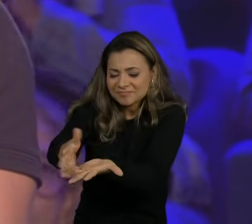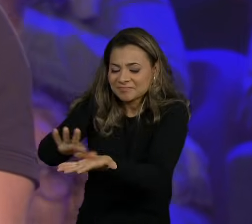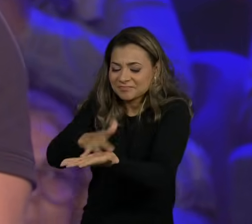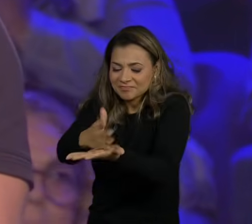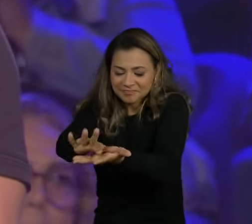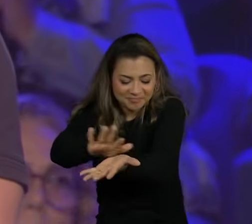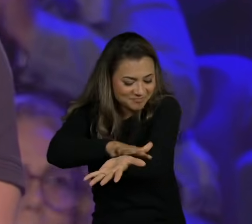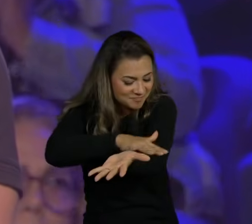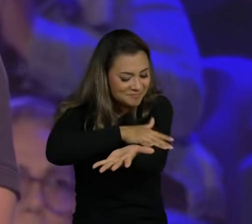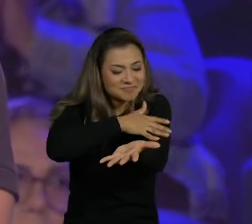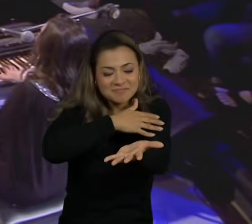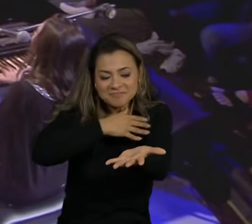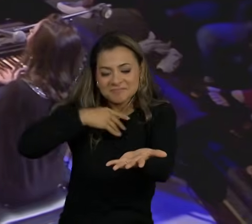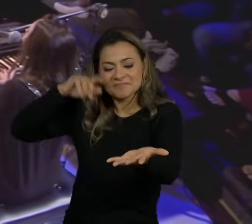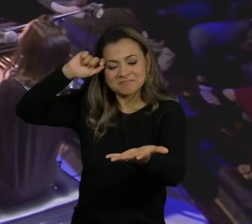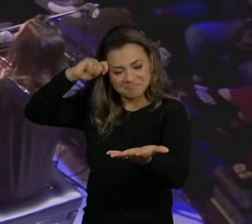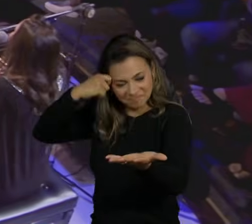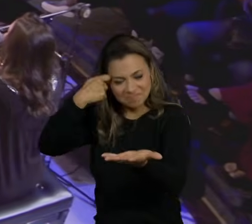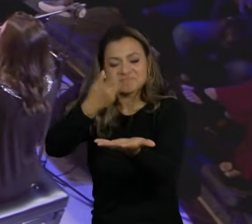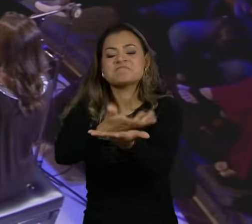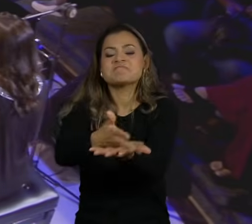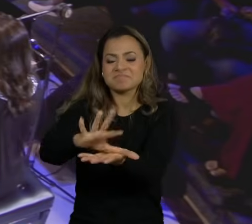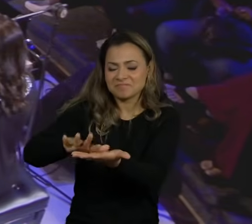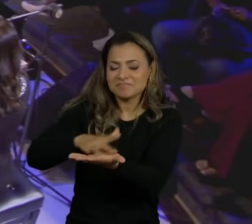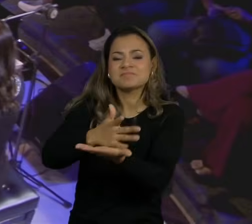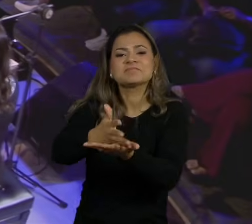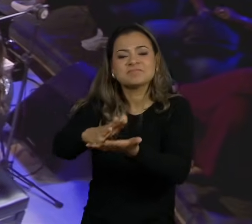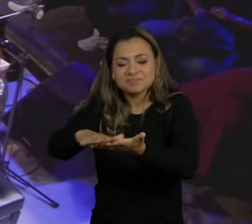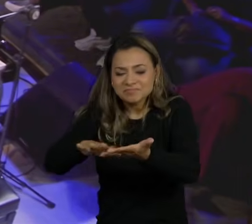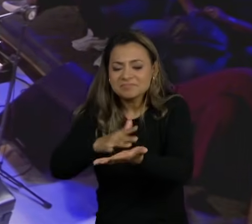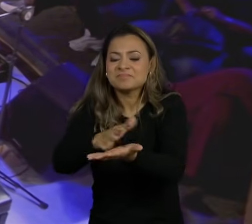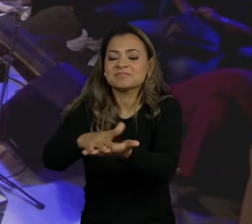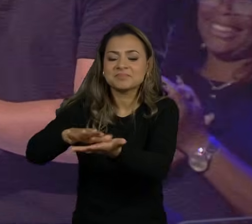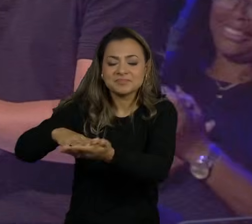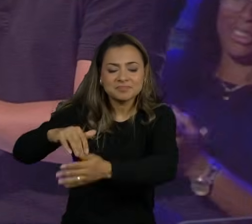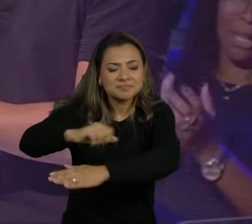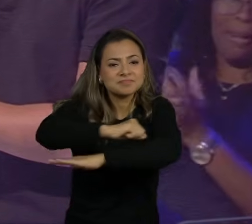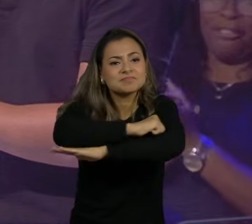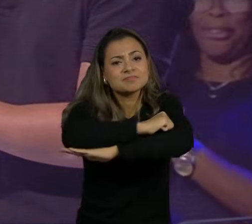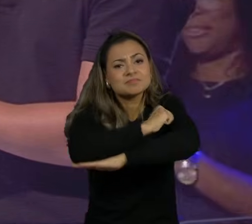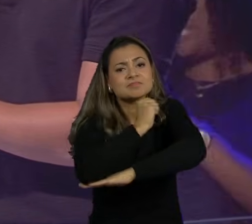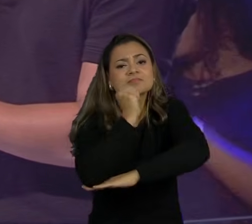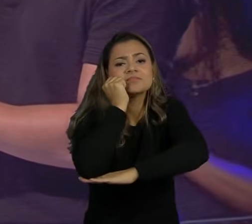a noite a chuva que cai lá fora,